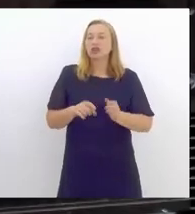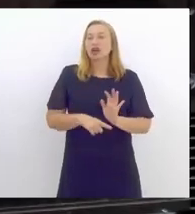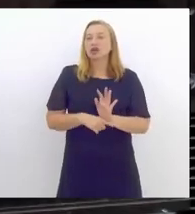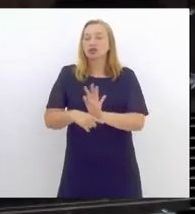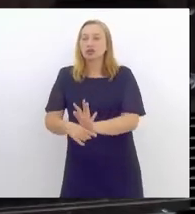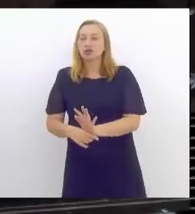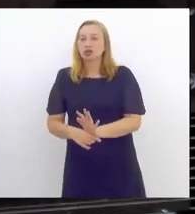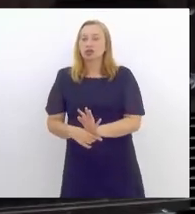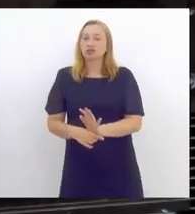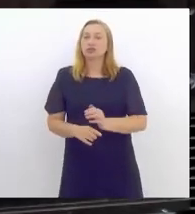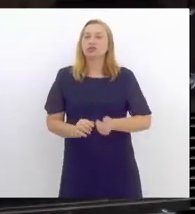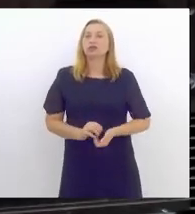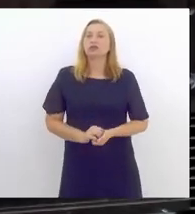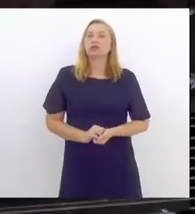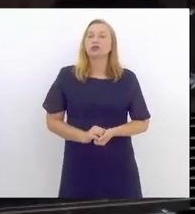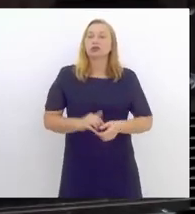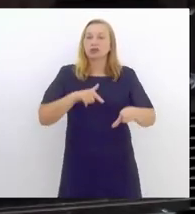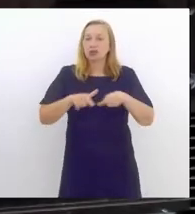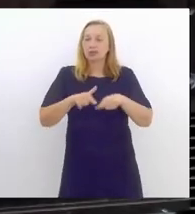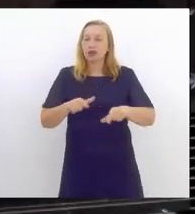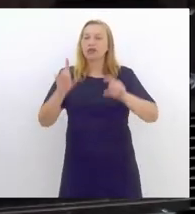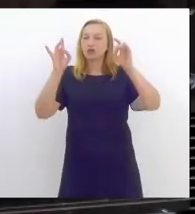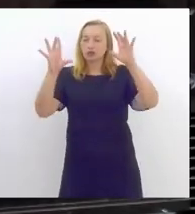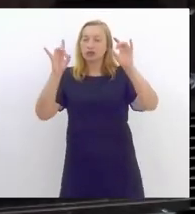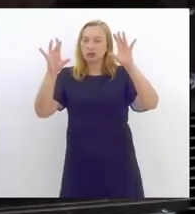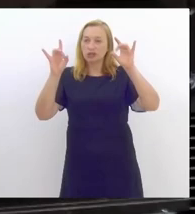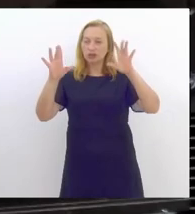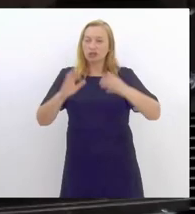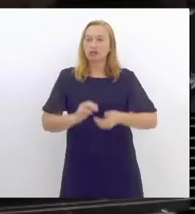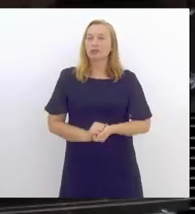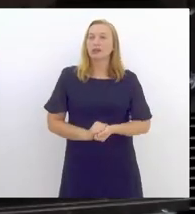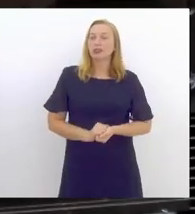de violência doméstica, familiar e sexual.